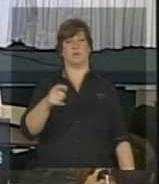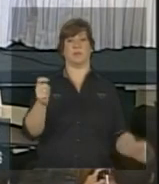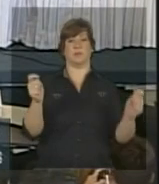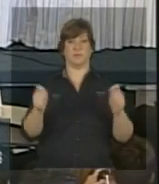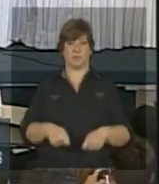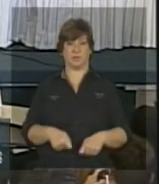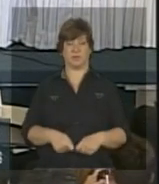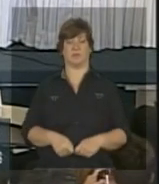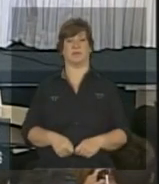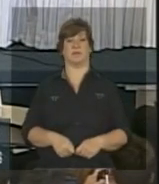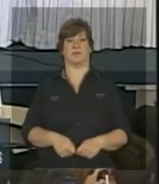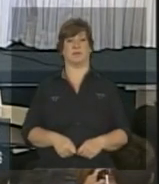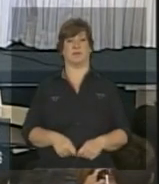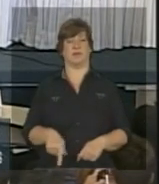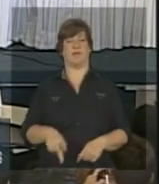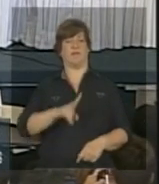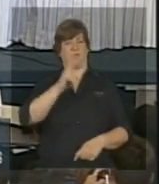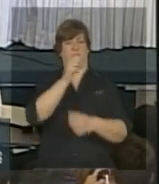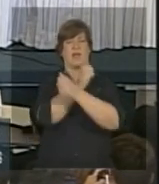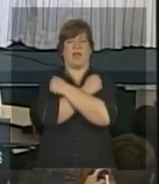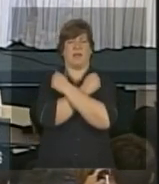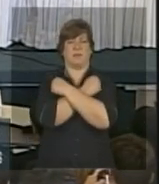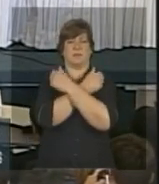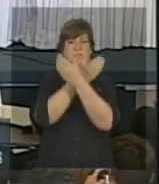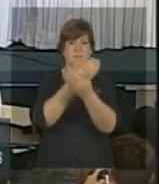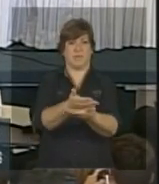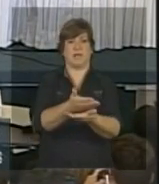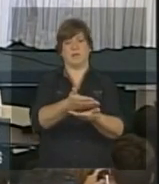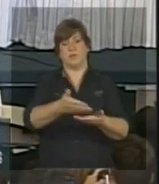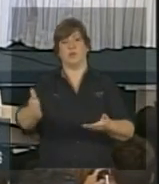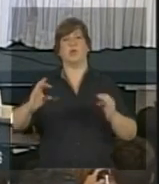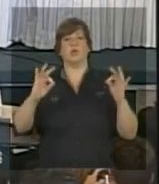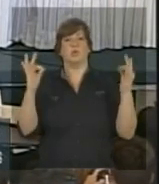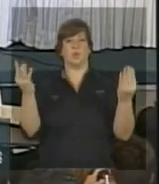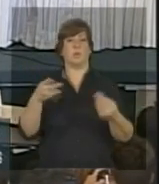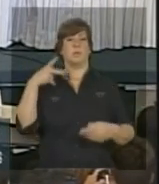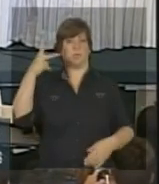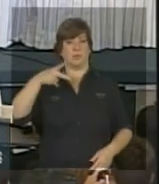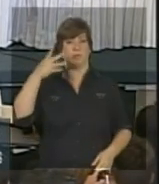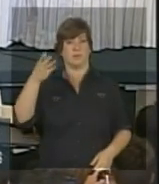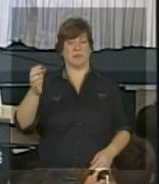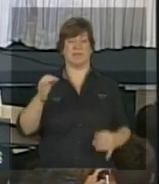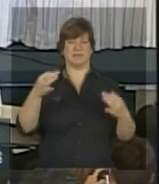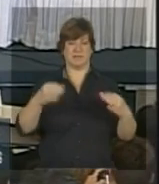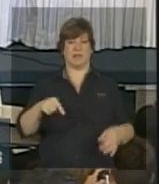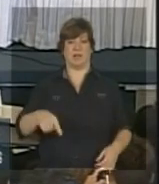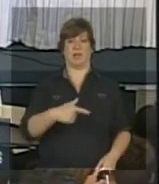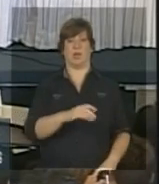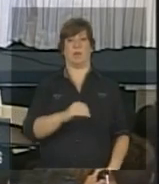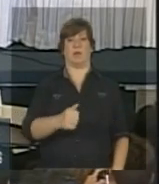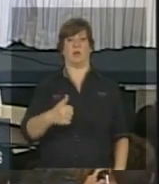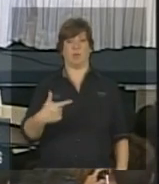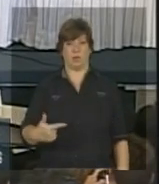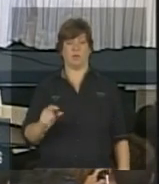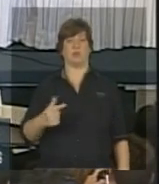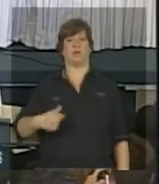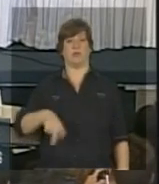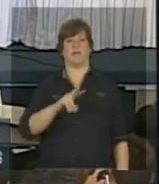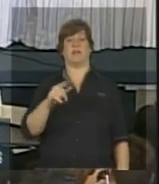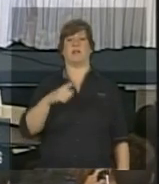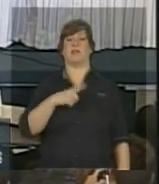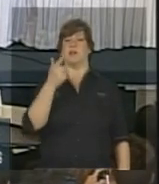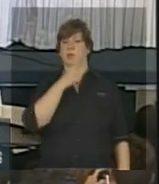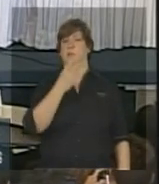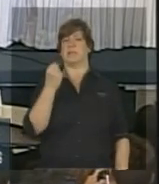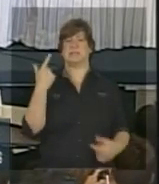deste forte abraço a todos os parlamentares, na certeza de que neste ano de 2012 teremos muito